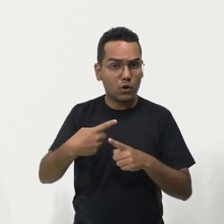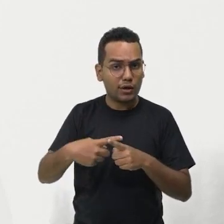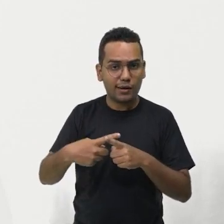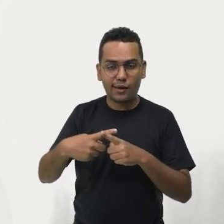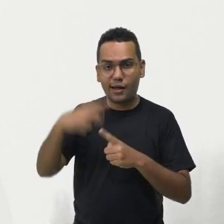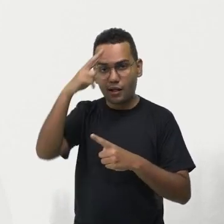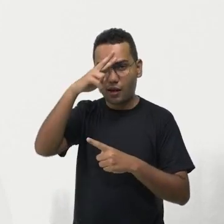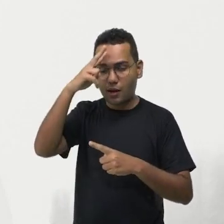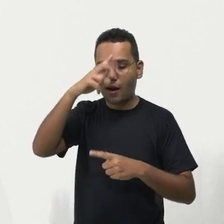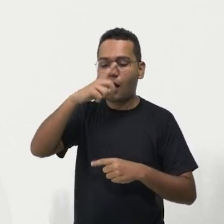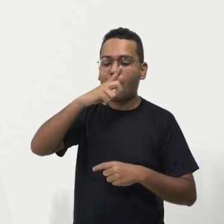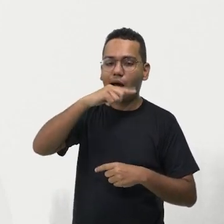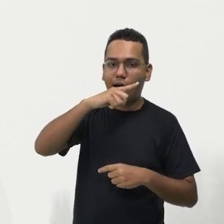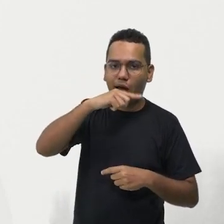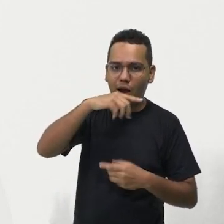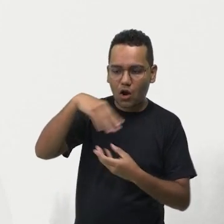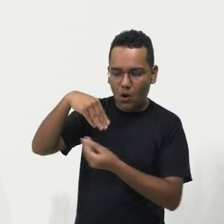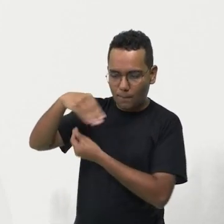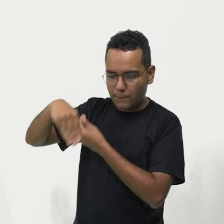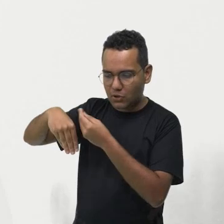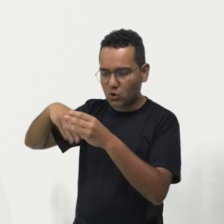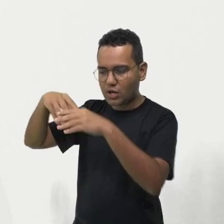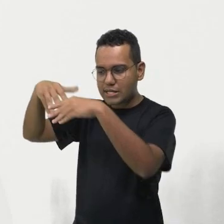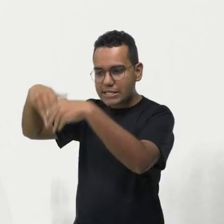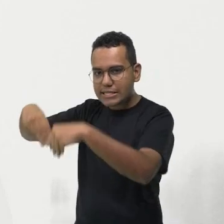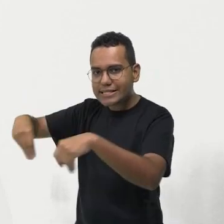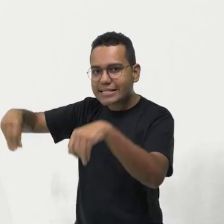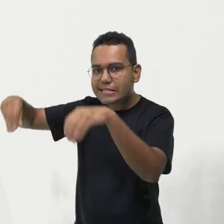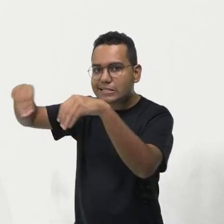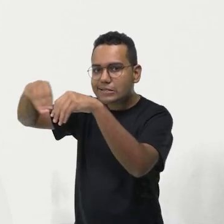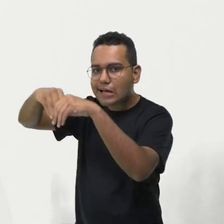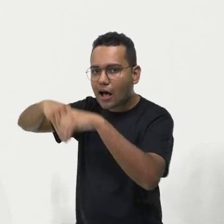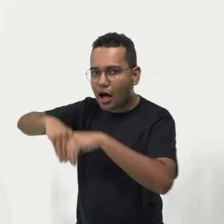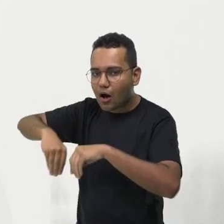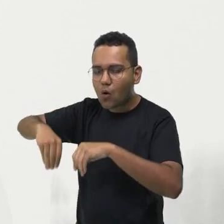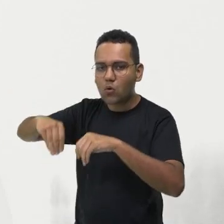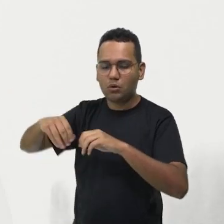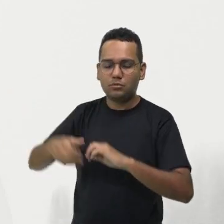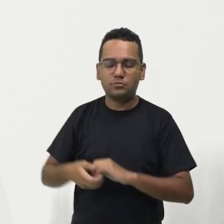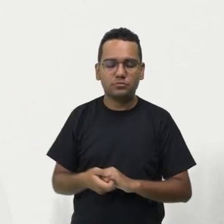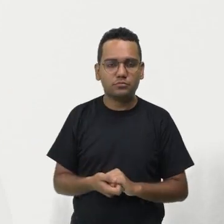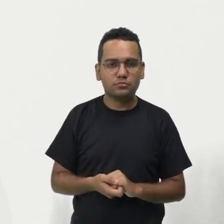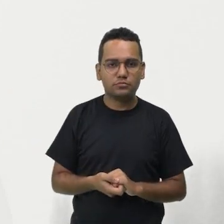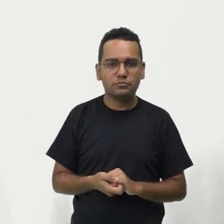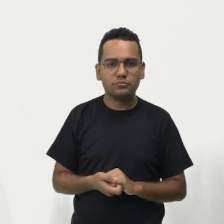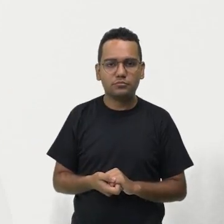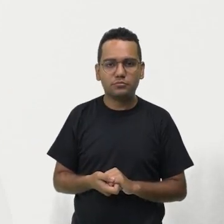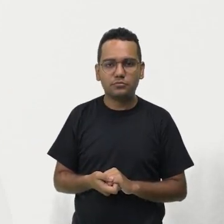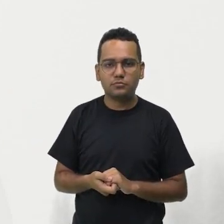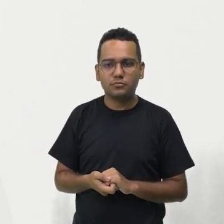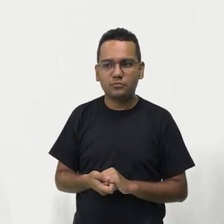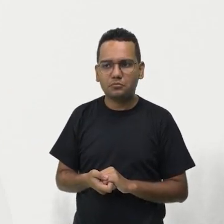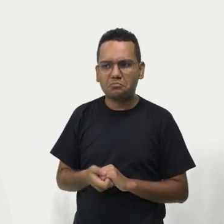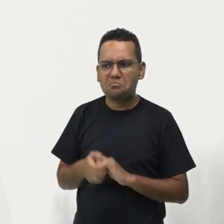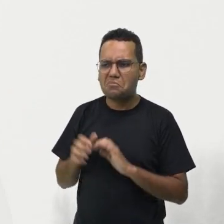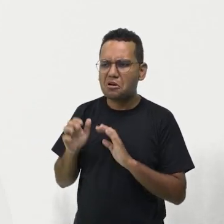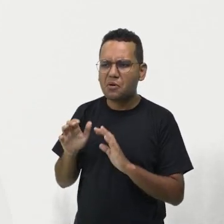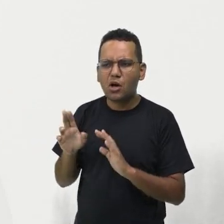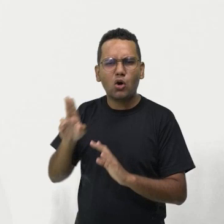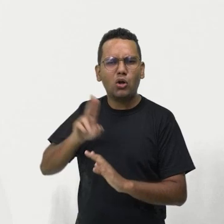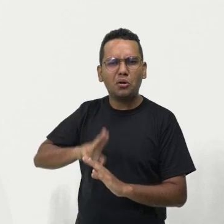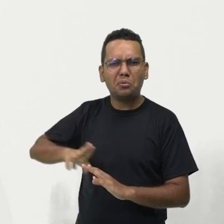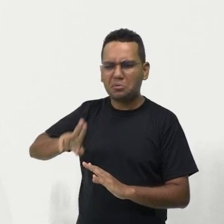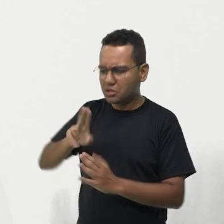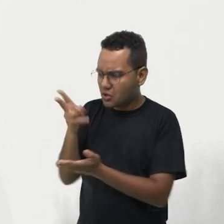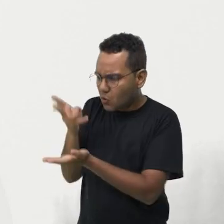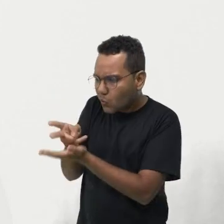água com sal, observem que antes lá no texto original, porque a água salgada, observe que eu não usei mais